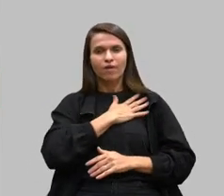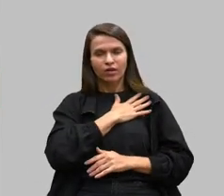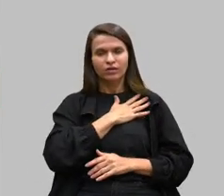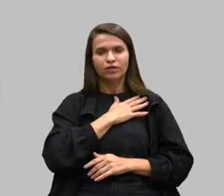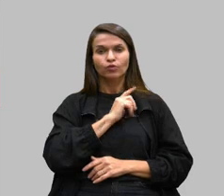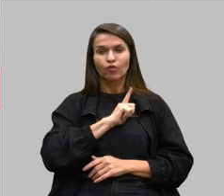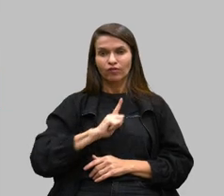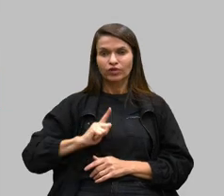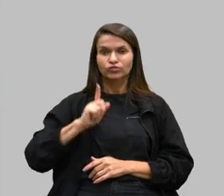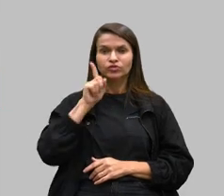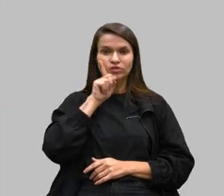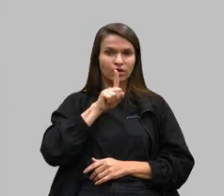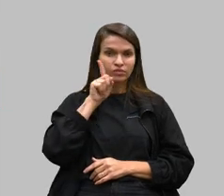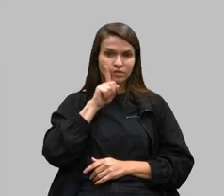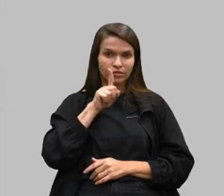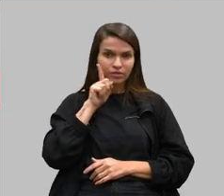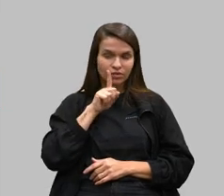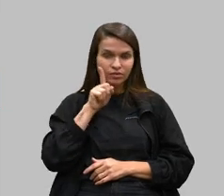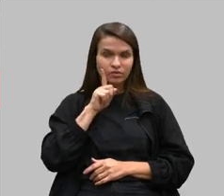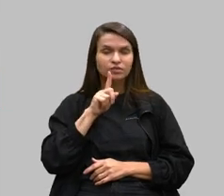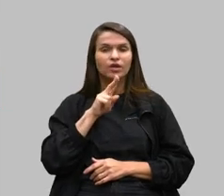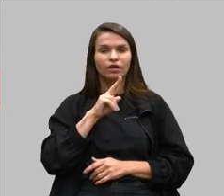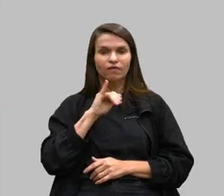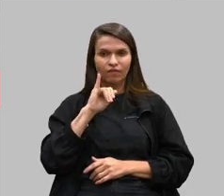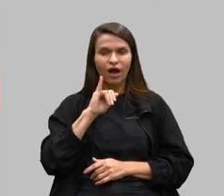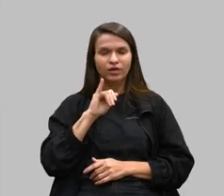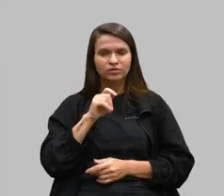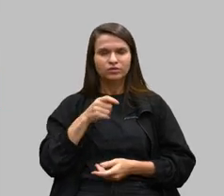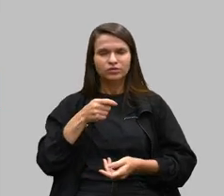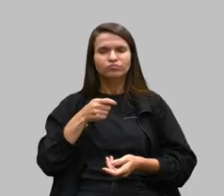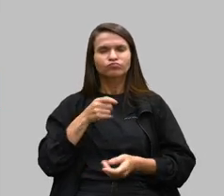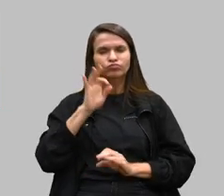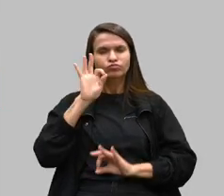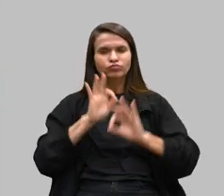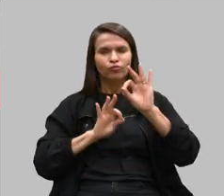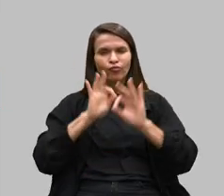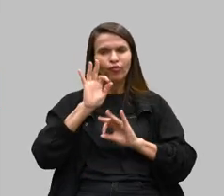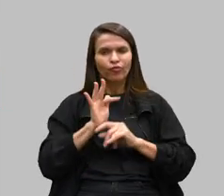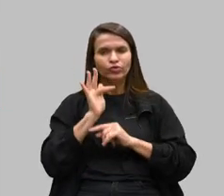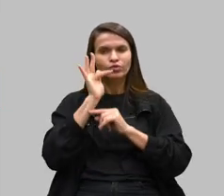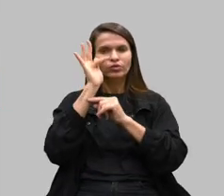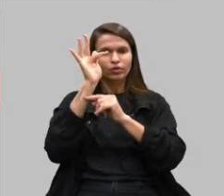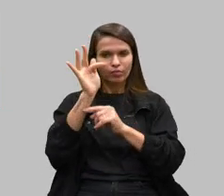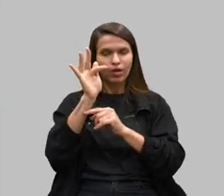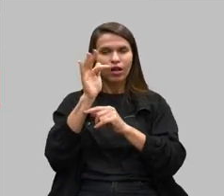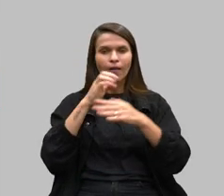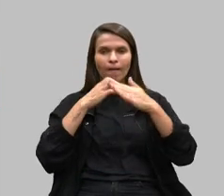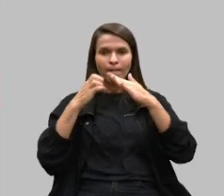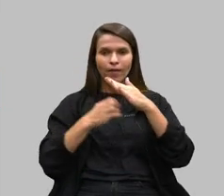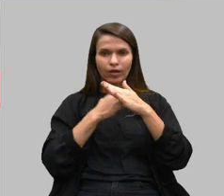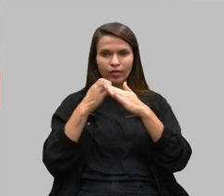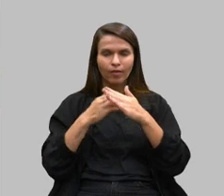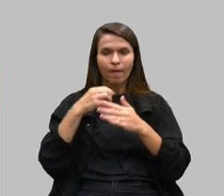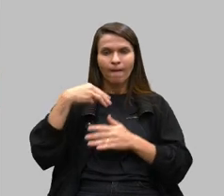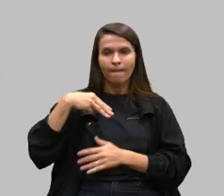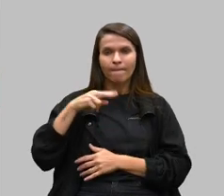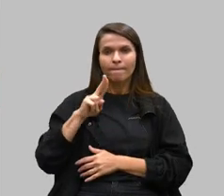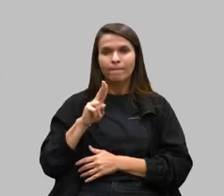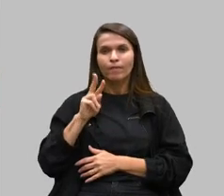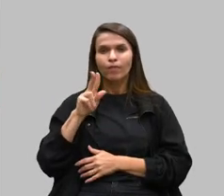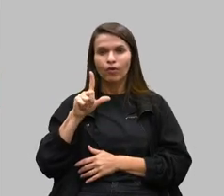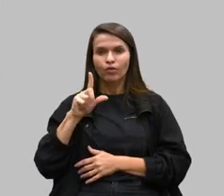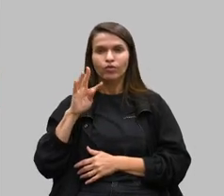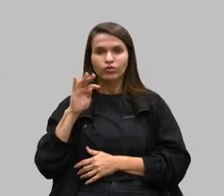Unidos e ele vai ser administrado futuramente pela multimodal Caravelas A